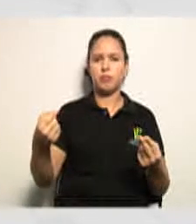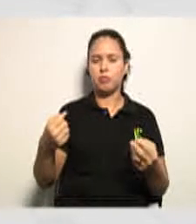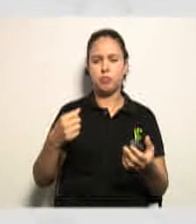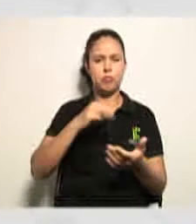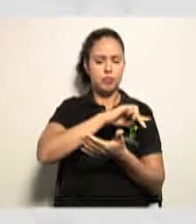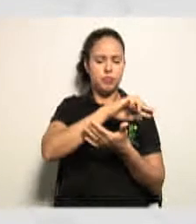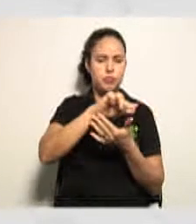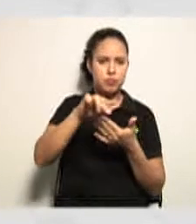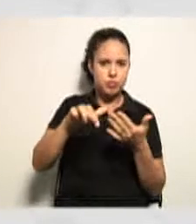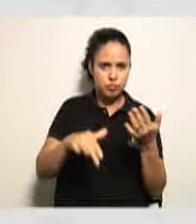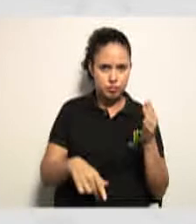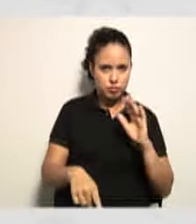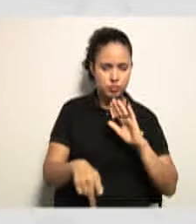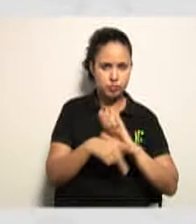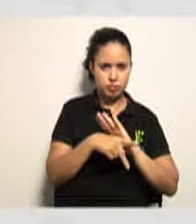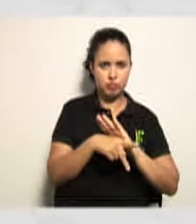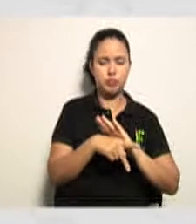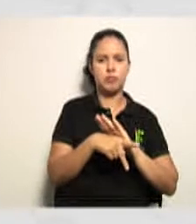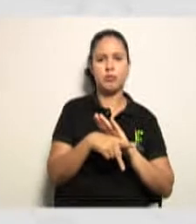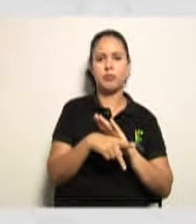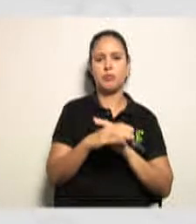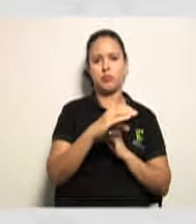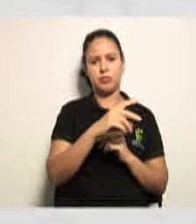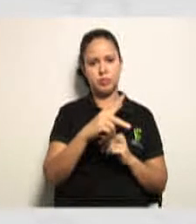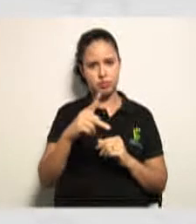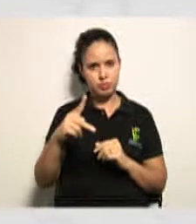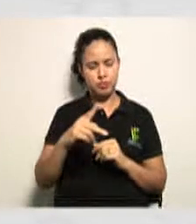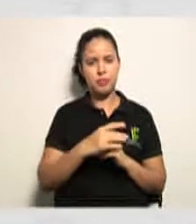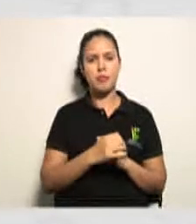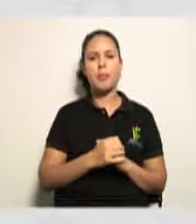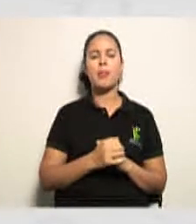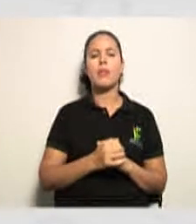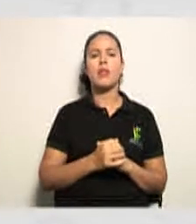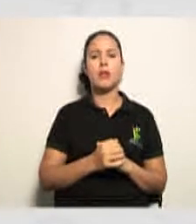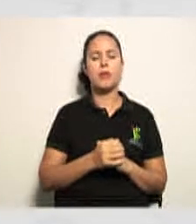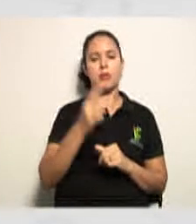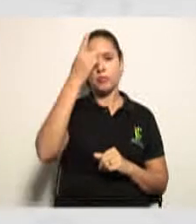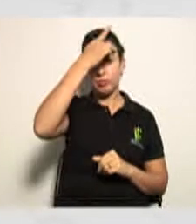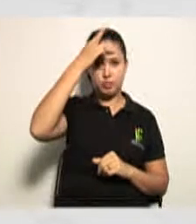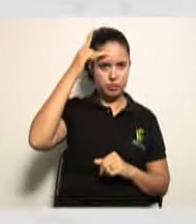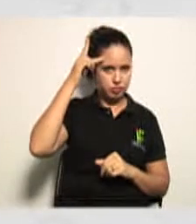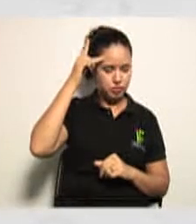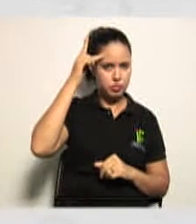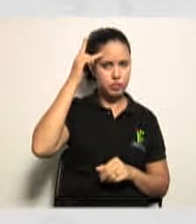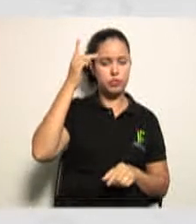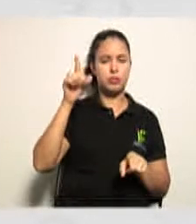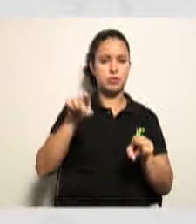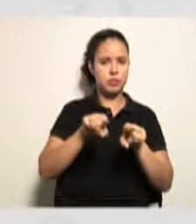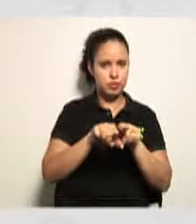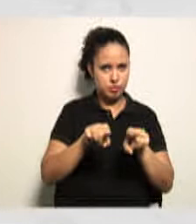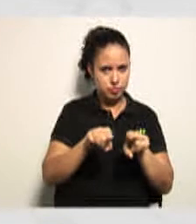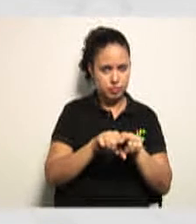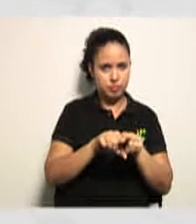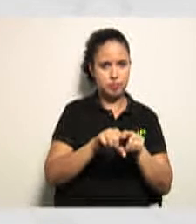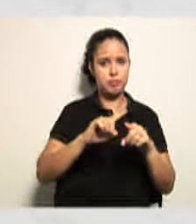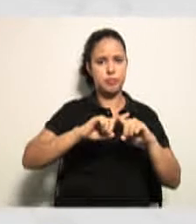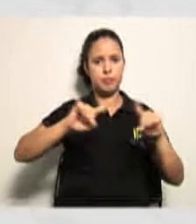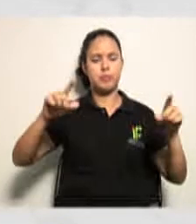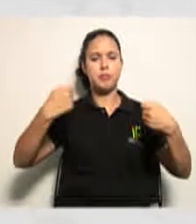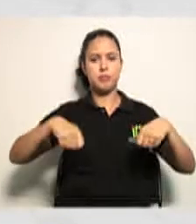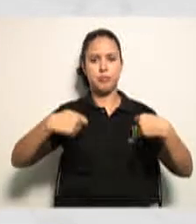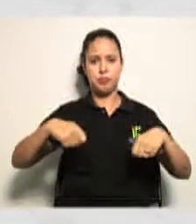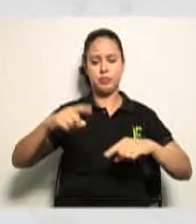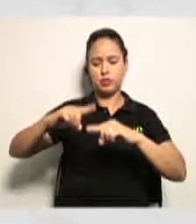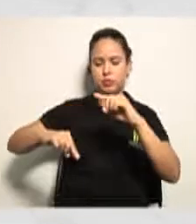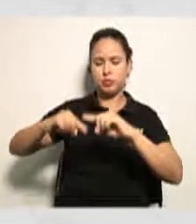alguma coisa. Ou seja, além das pessoas, nós precisamos também desses outros recursos para